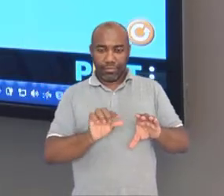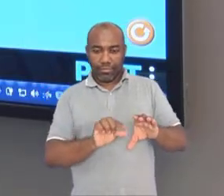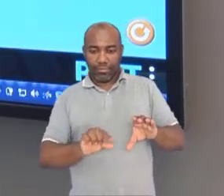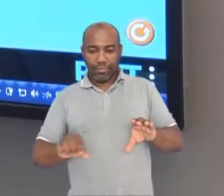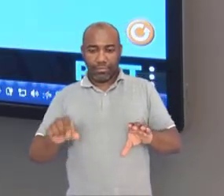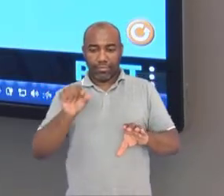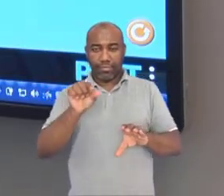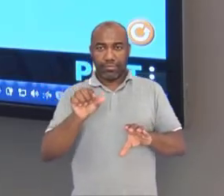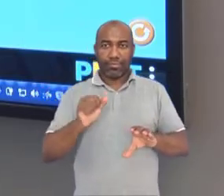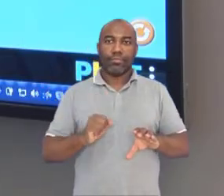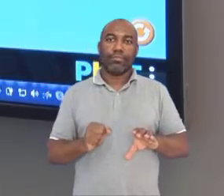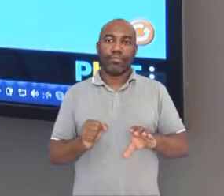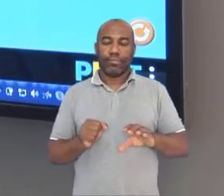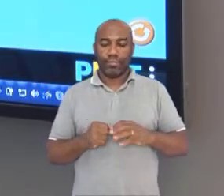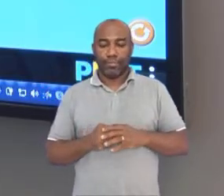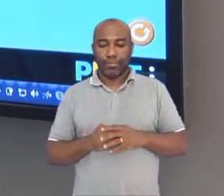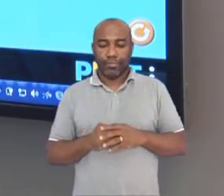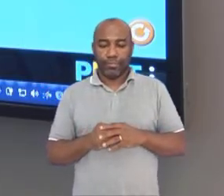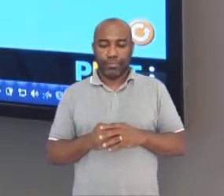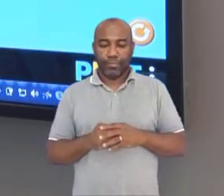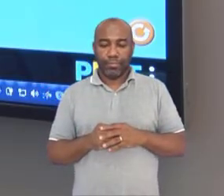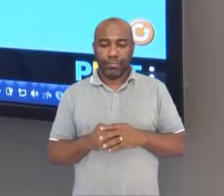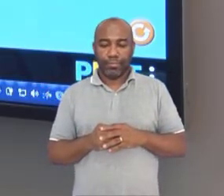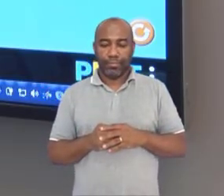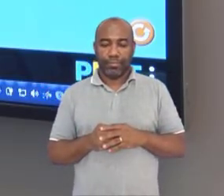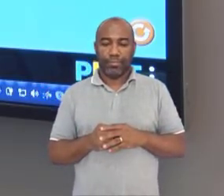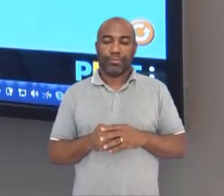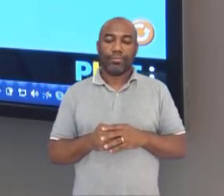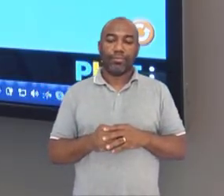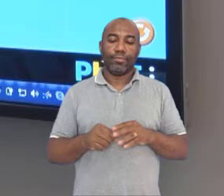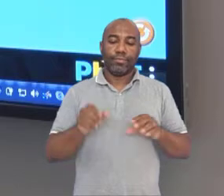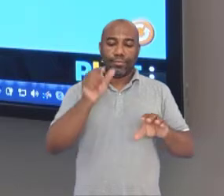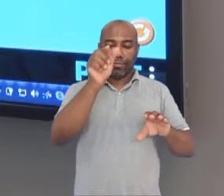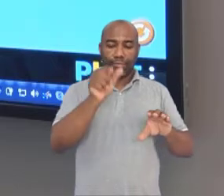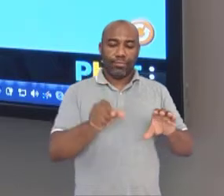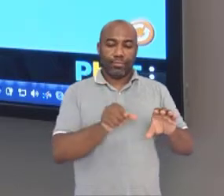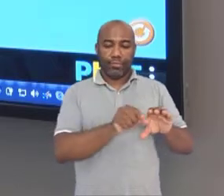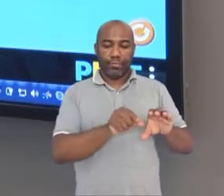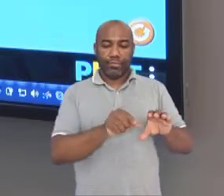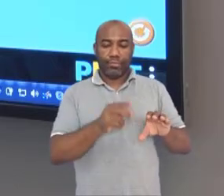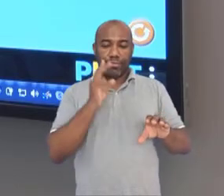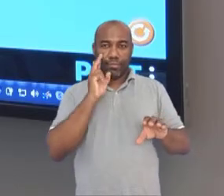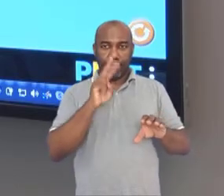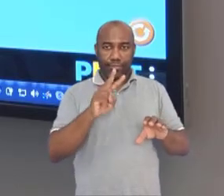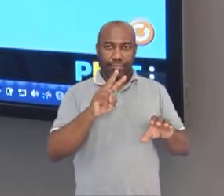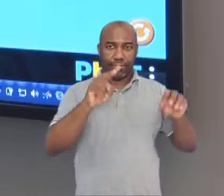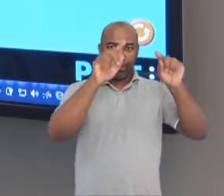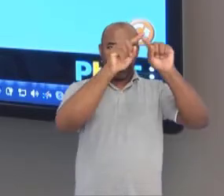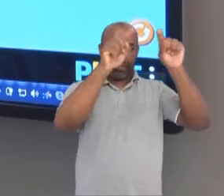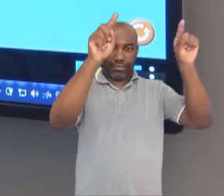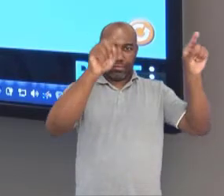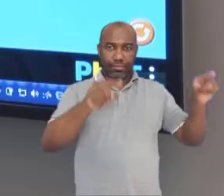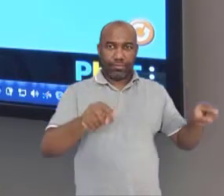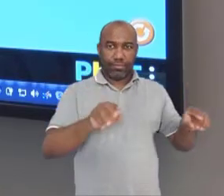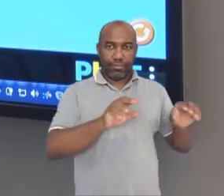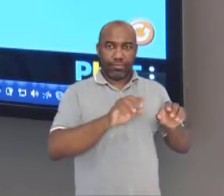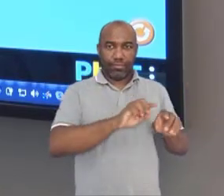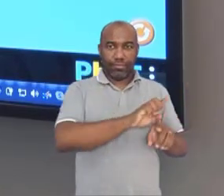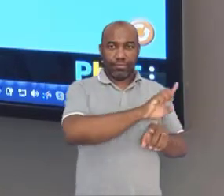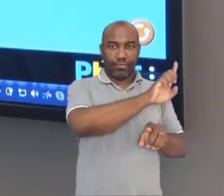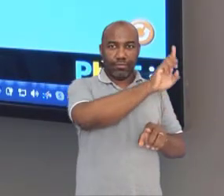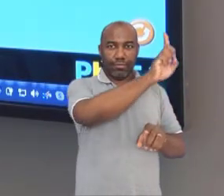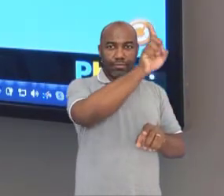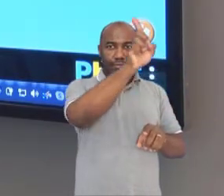Esse condutor, o circuito está aberto, com essa característica você tem um movimento ordenado